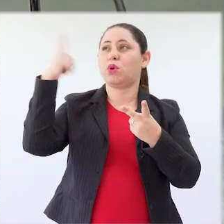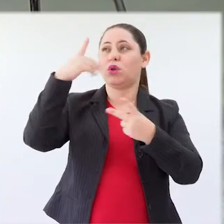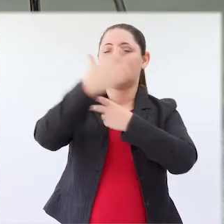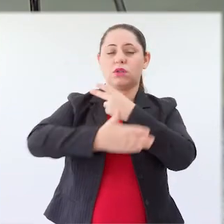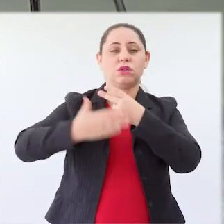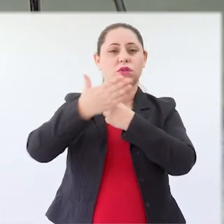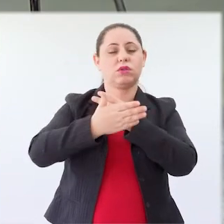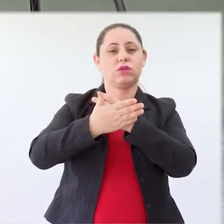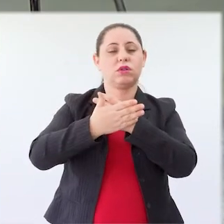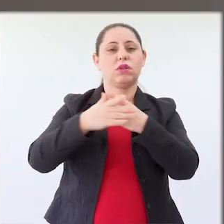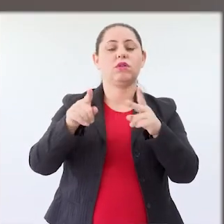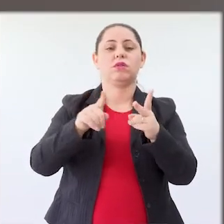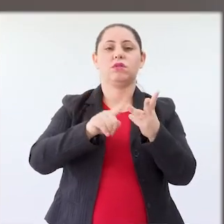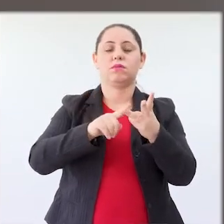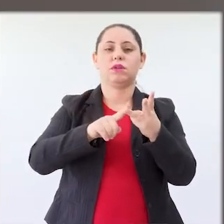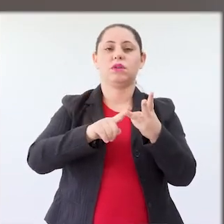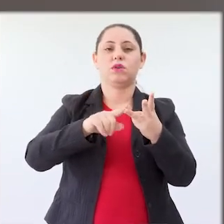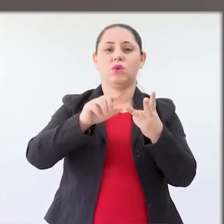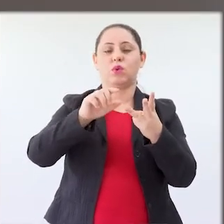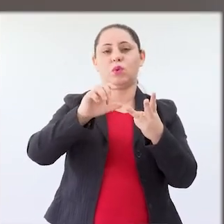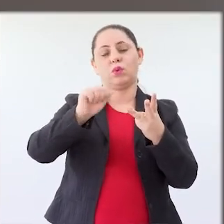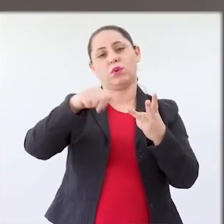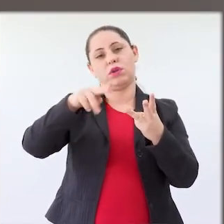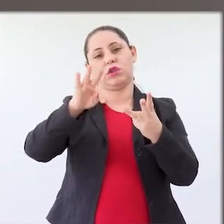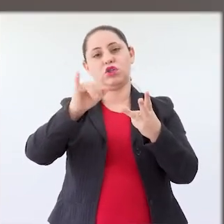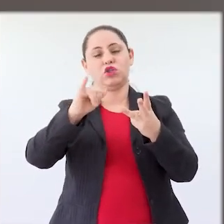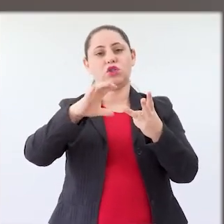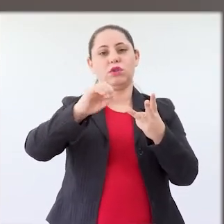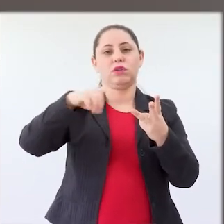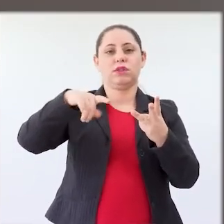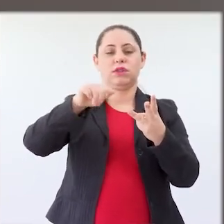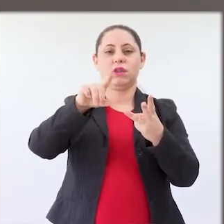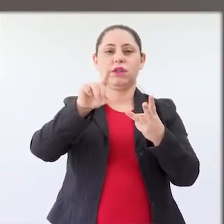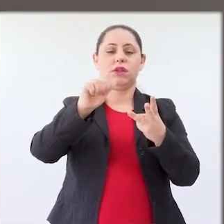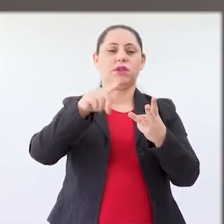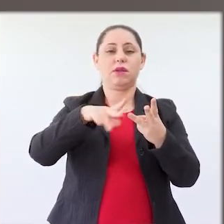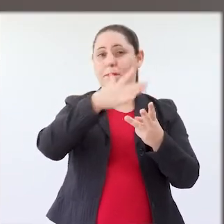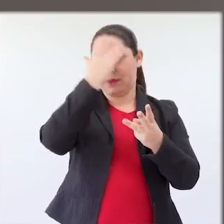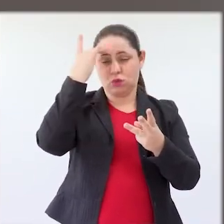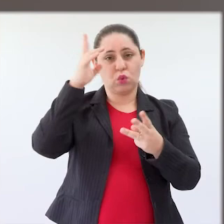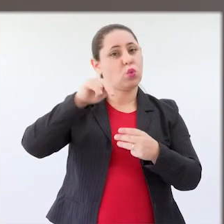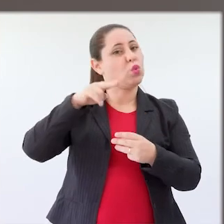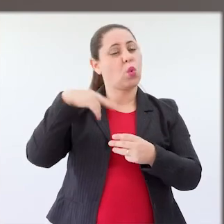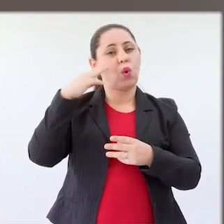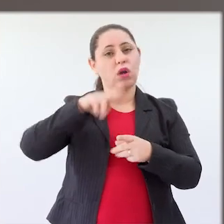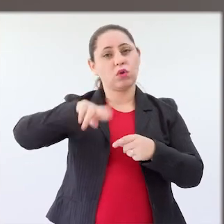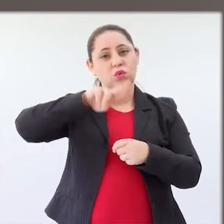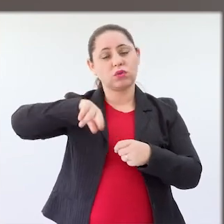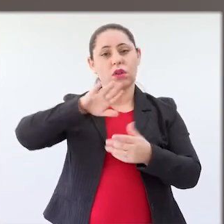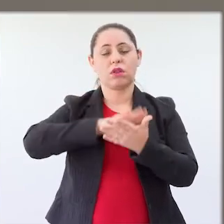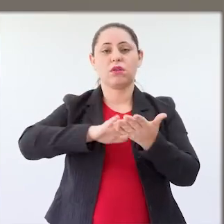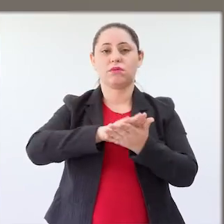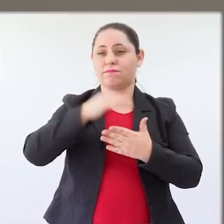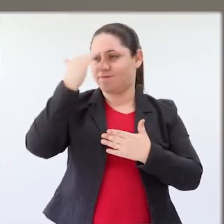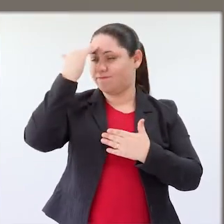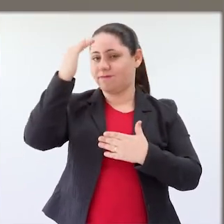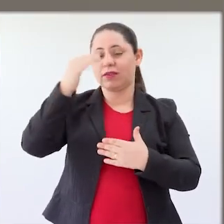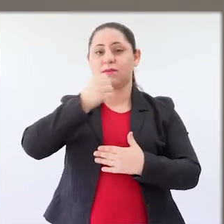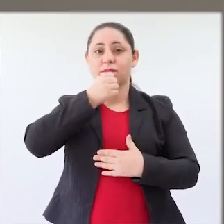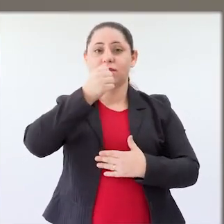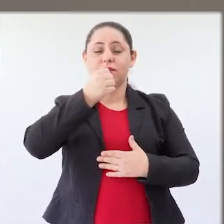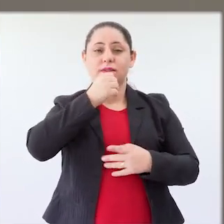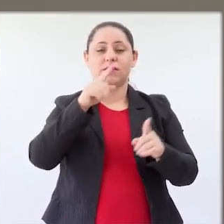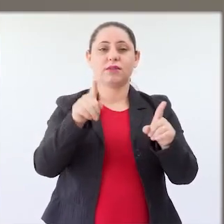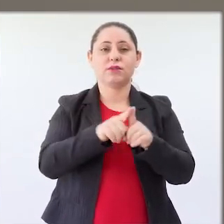um antioxidante, já é muito válido para esse paciente que às vezes nunca aplica nada. Muito